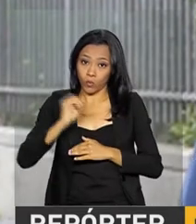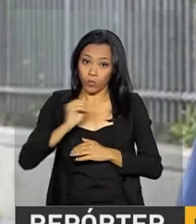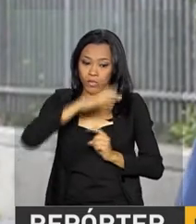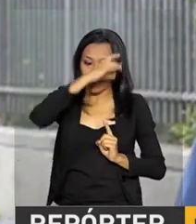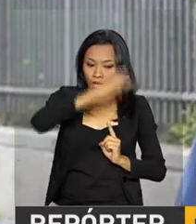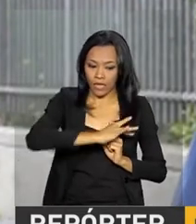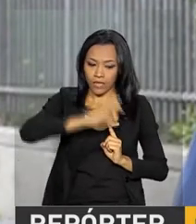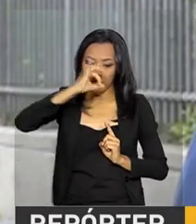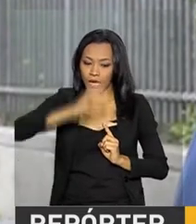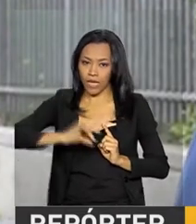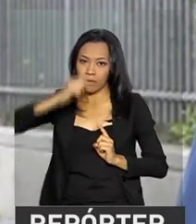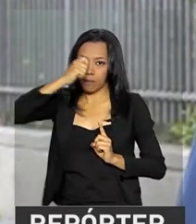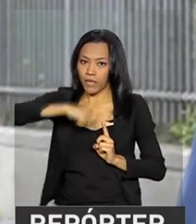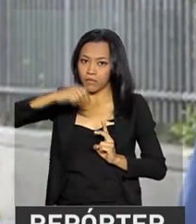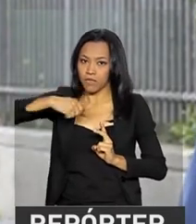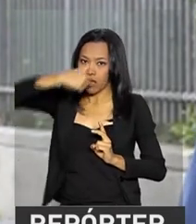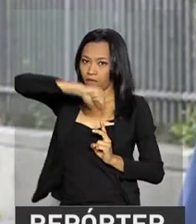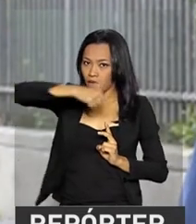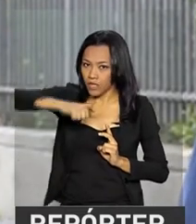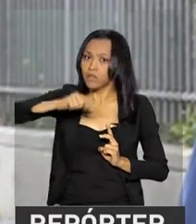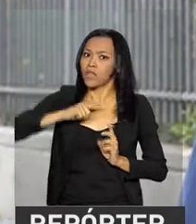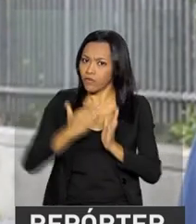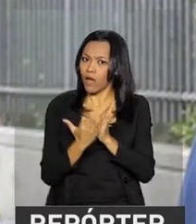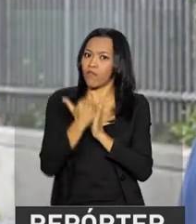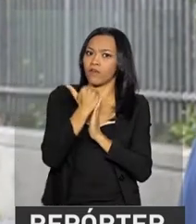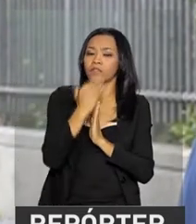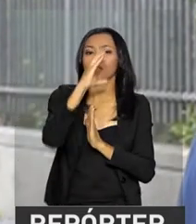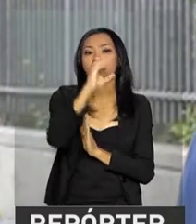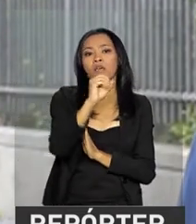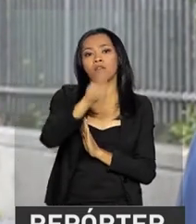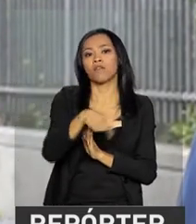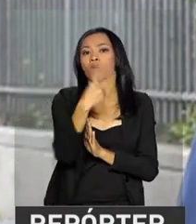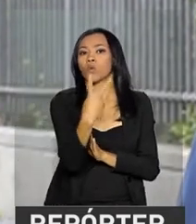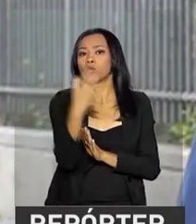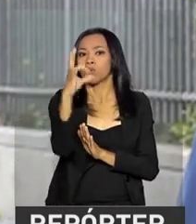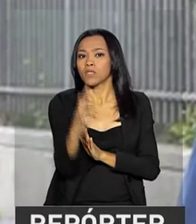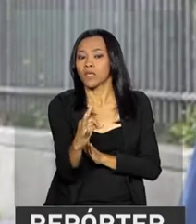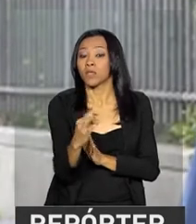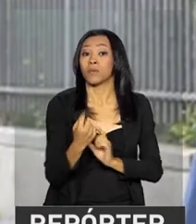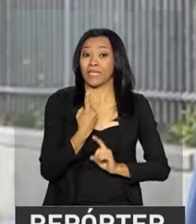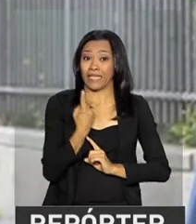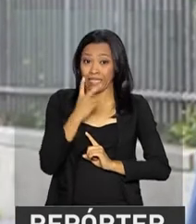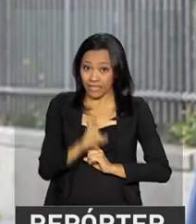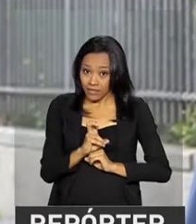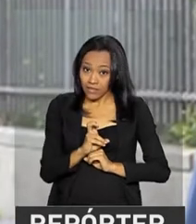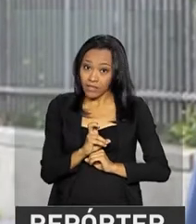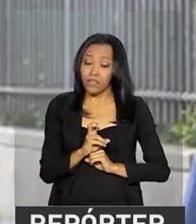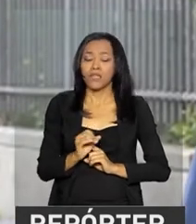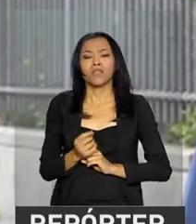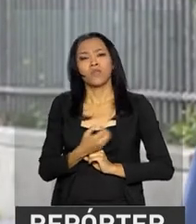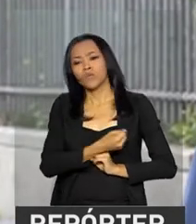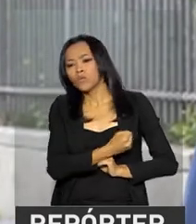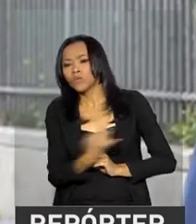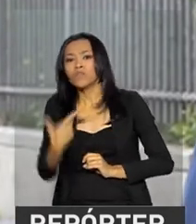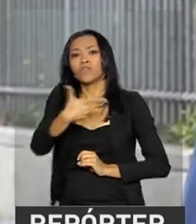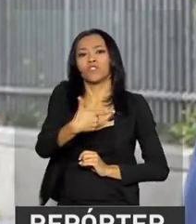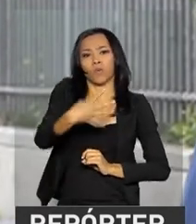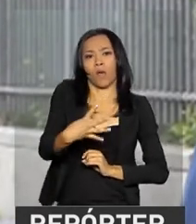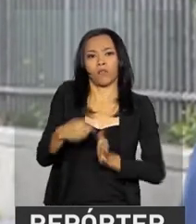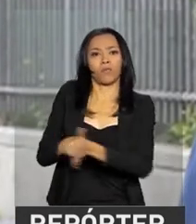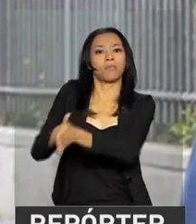mês também teve avanço de 0,2 por cento 15 dos 24 ramos pesquisados apresentaram taxas